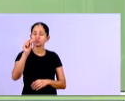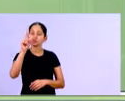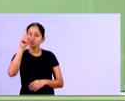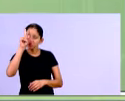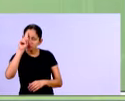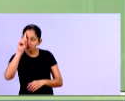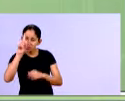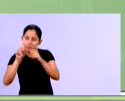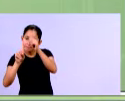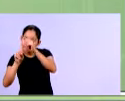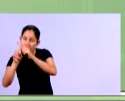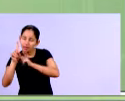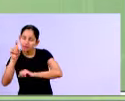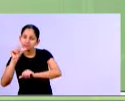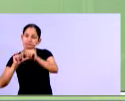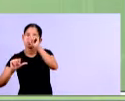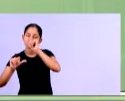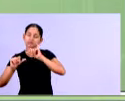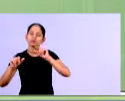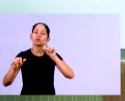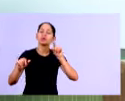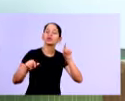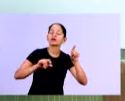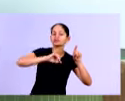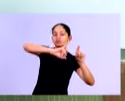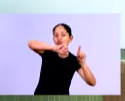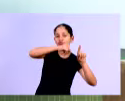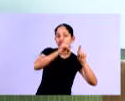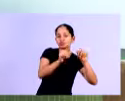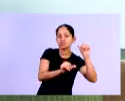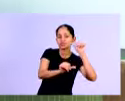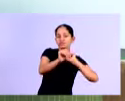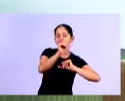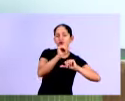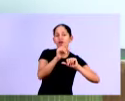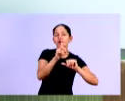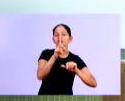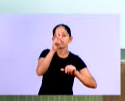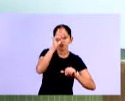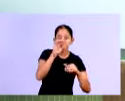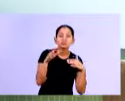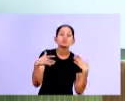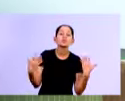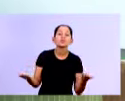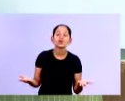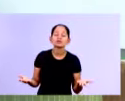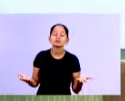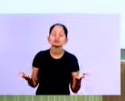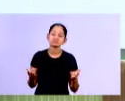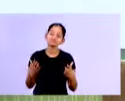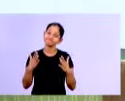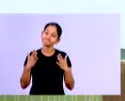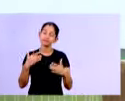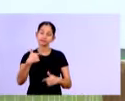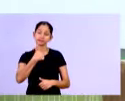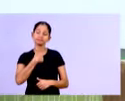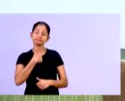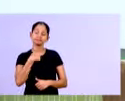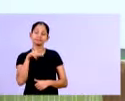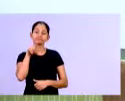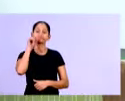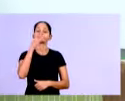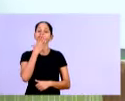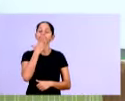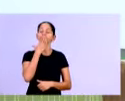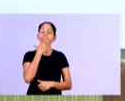essa taxa de 3% ao mês para dias? Você vai escolher o que você achar